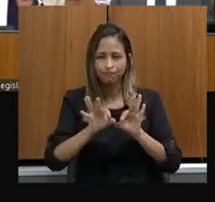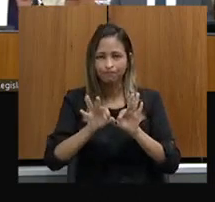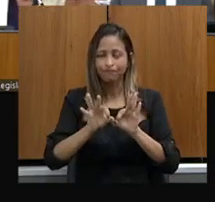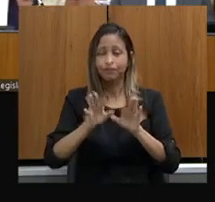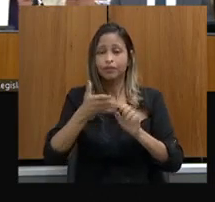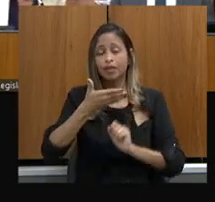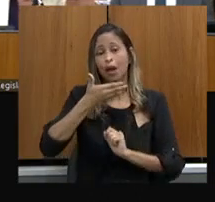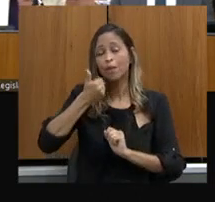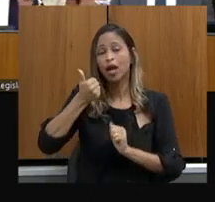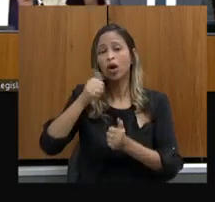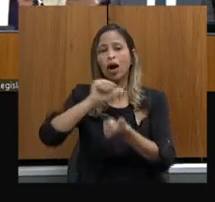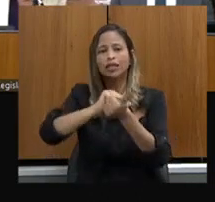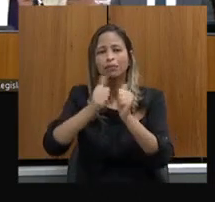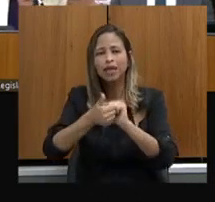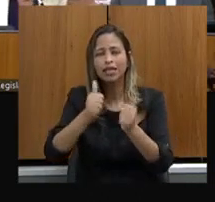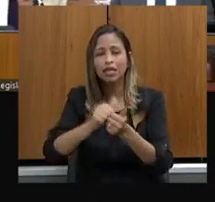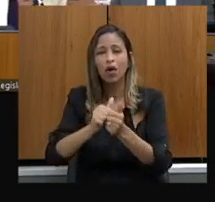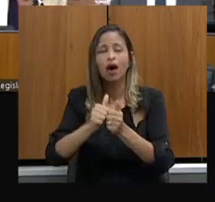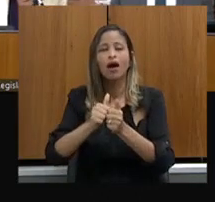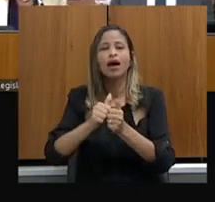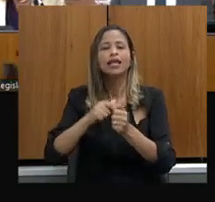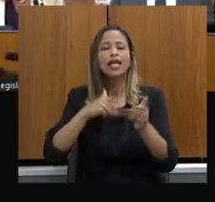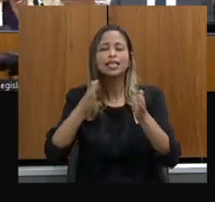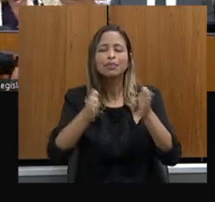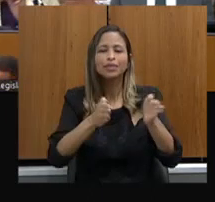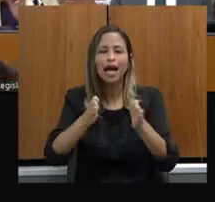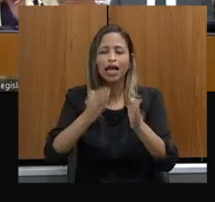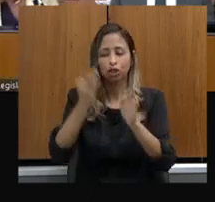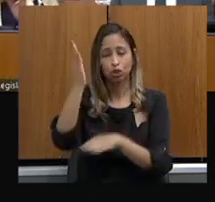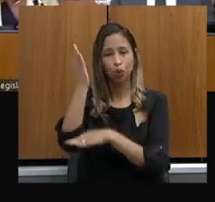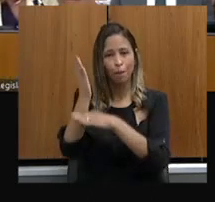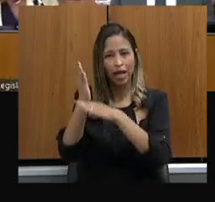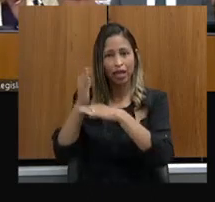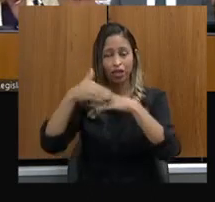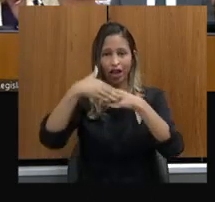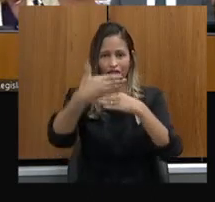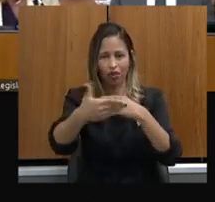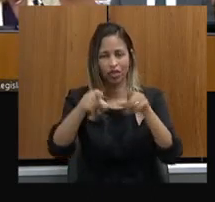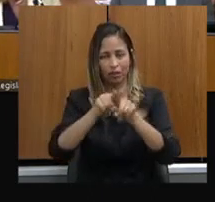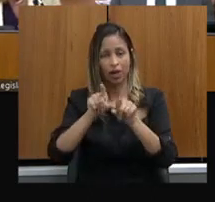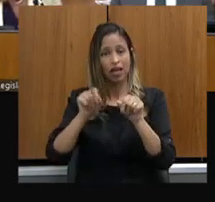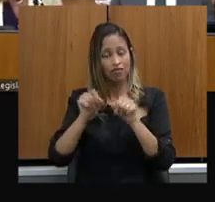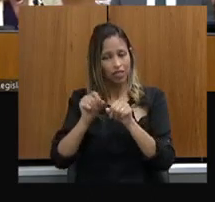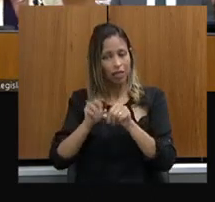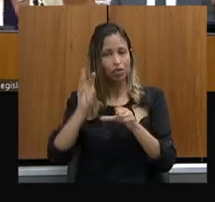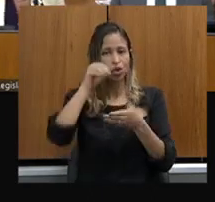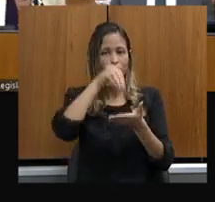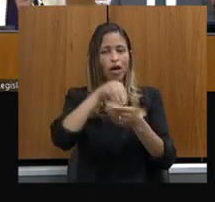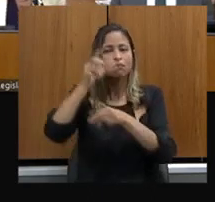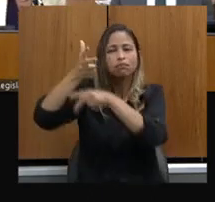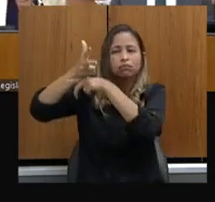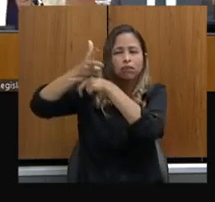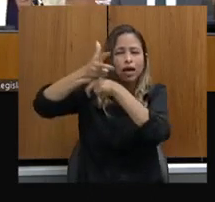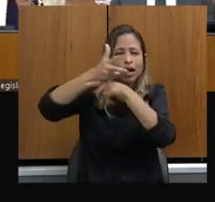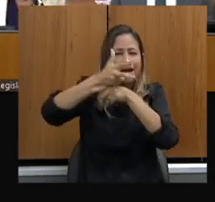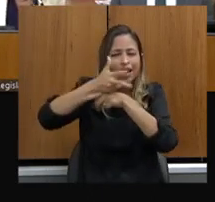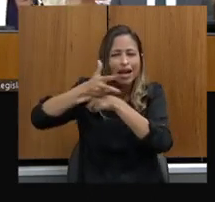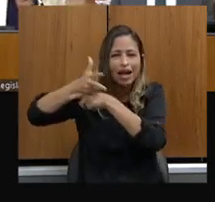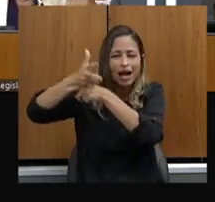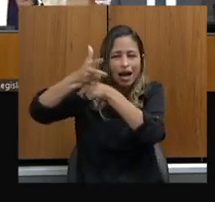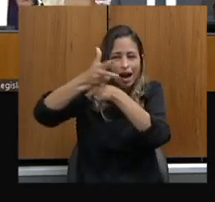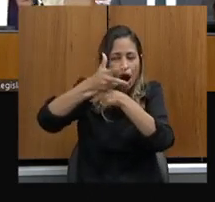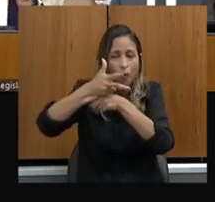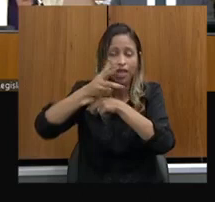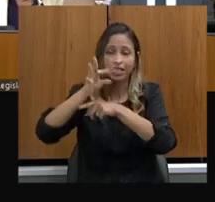para melhoria e adequação da sensibilidade dos prédios estacionamento e áreas externas Além disso é uma instalação das câmeras do circuito